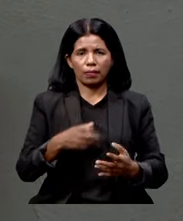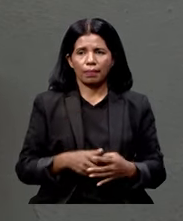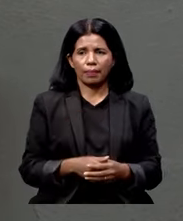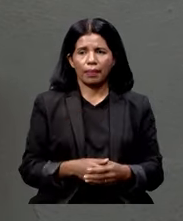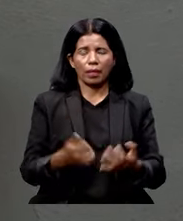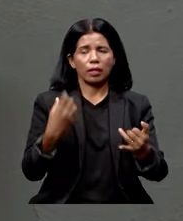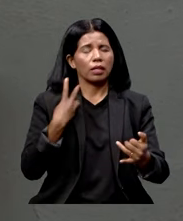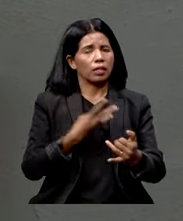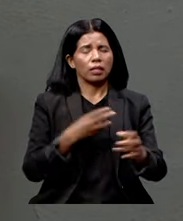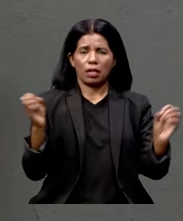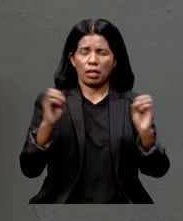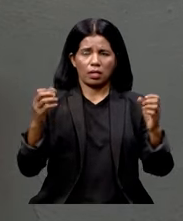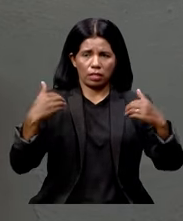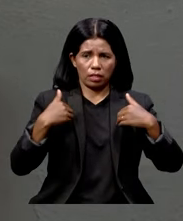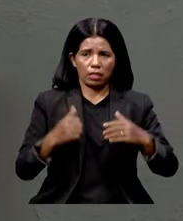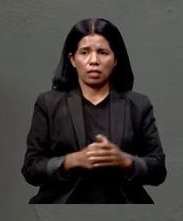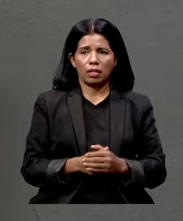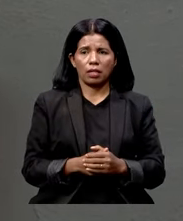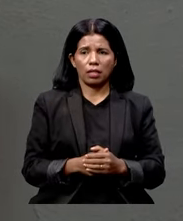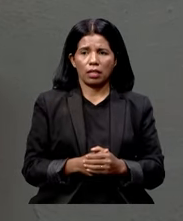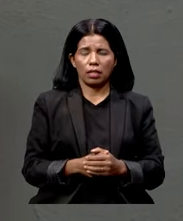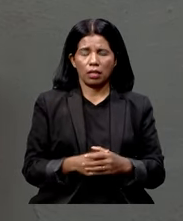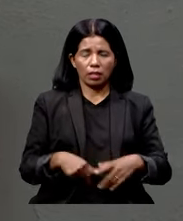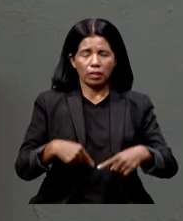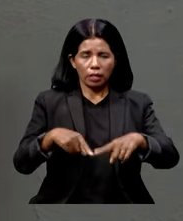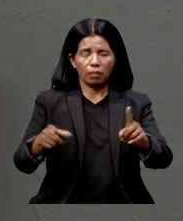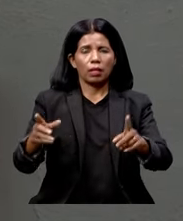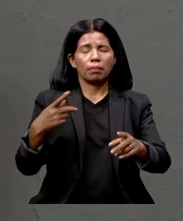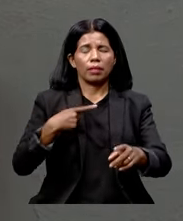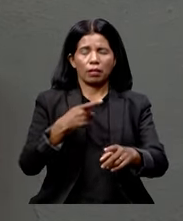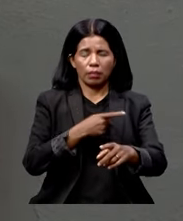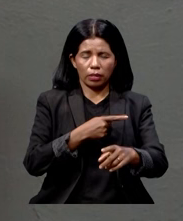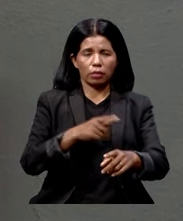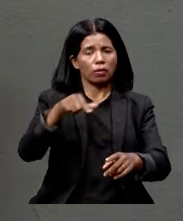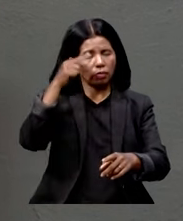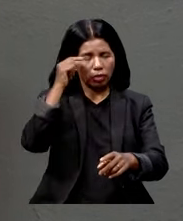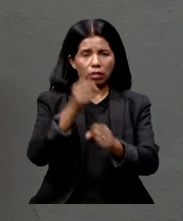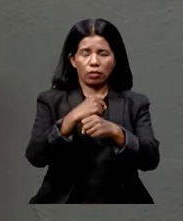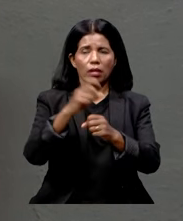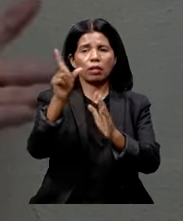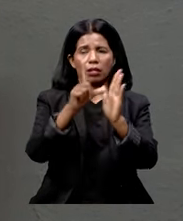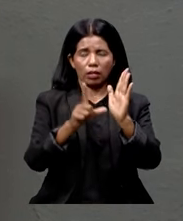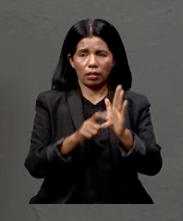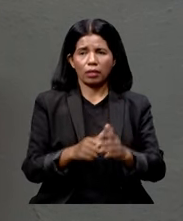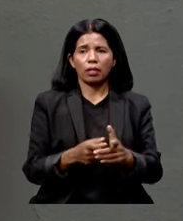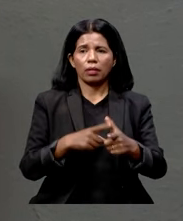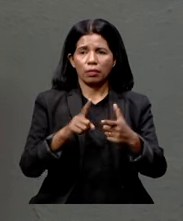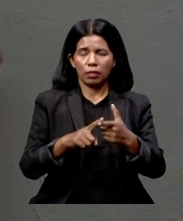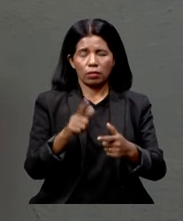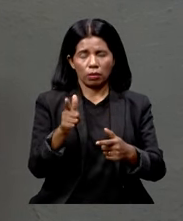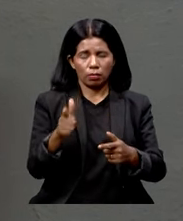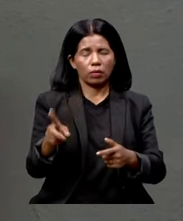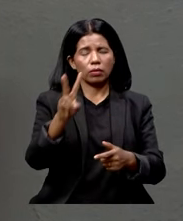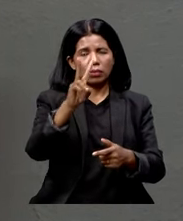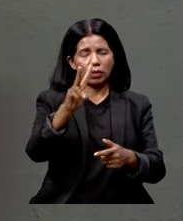Agora si te lei ya. Cabe ba parlamento at halu lei, governo at halu lei los kali. Se depois de 22 anos na halu lei